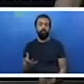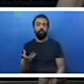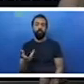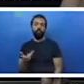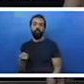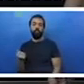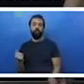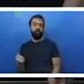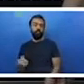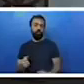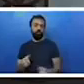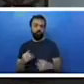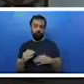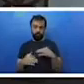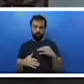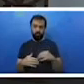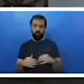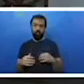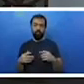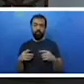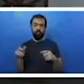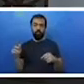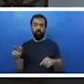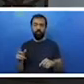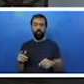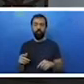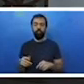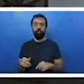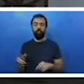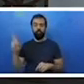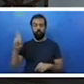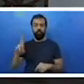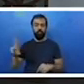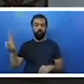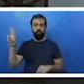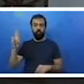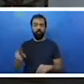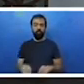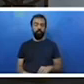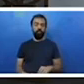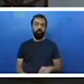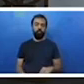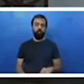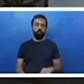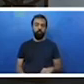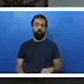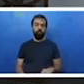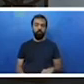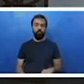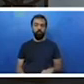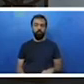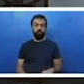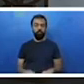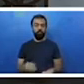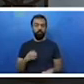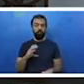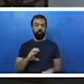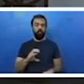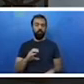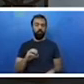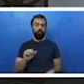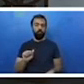nessas práticas físicas de parkour, né? Nós, assim como as habilidades físicas elas são fundamentais, as capacidades físicas elas